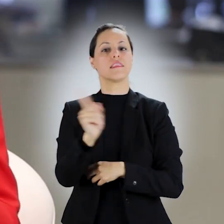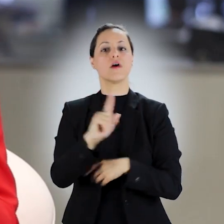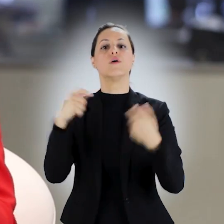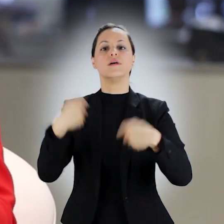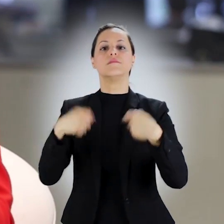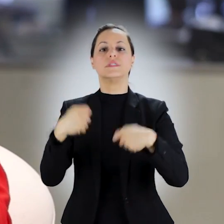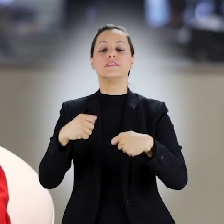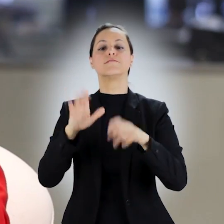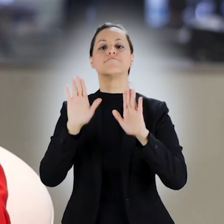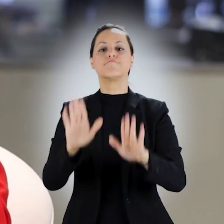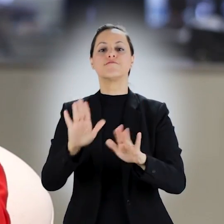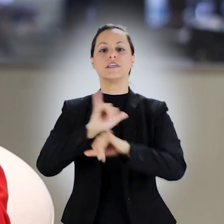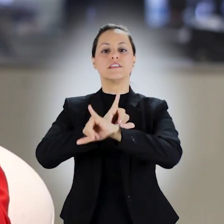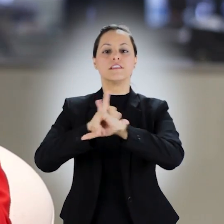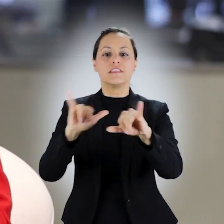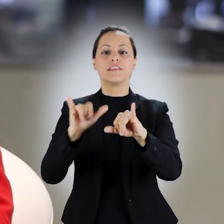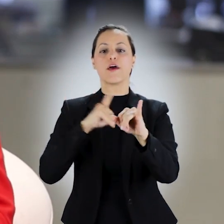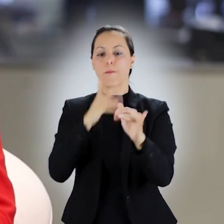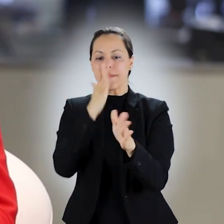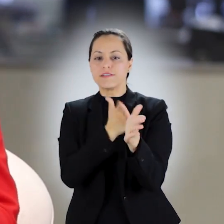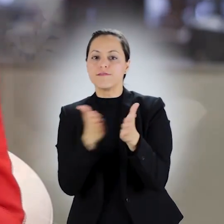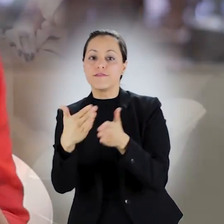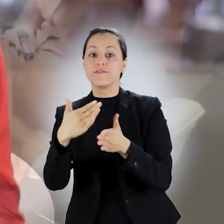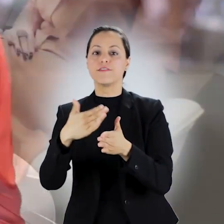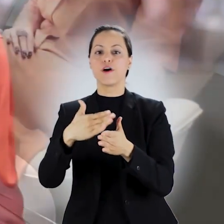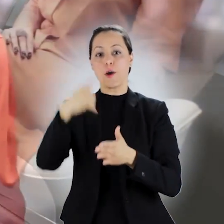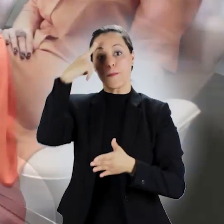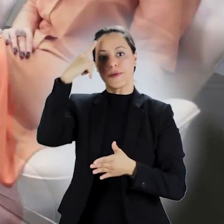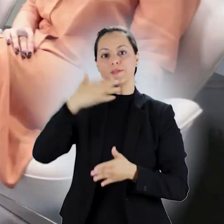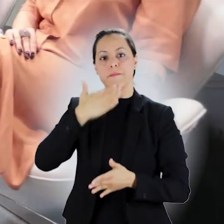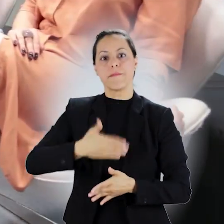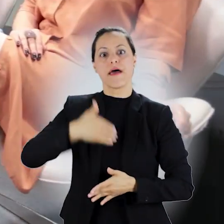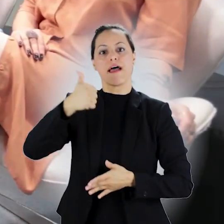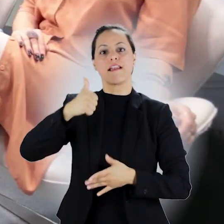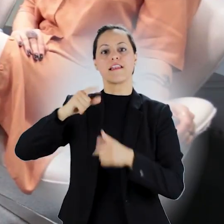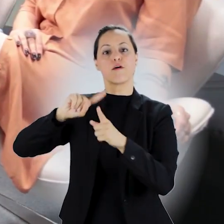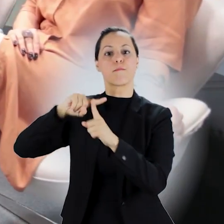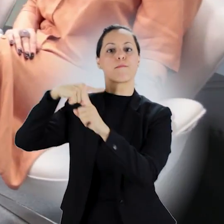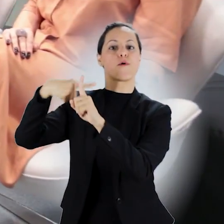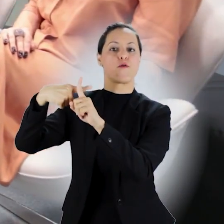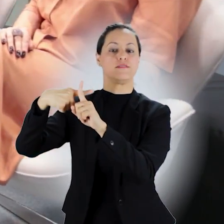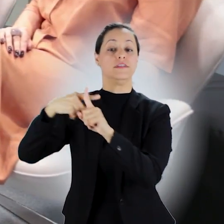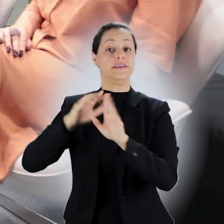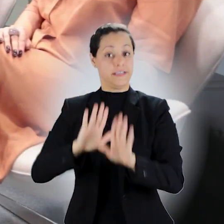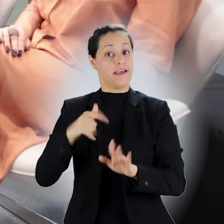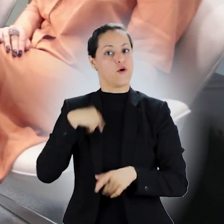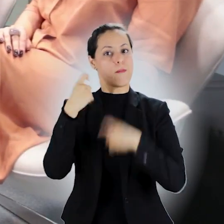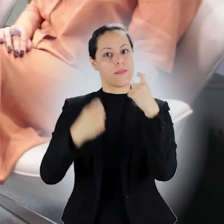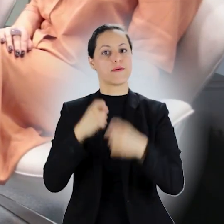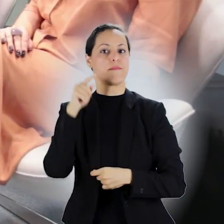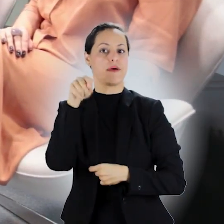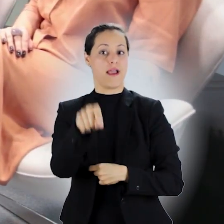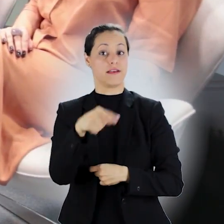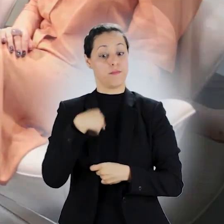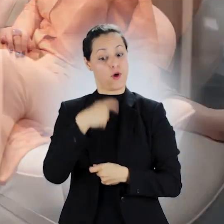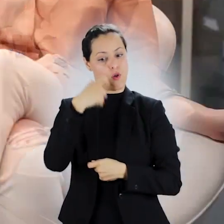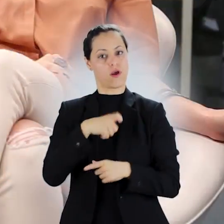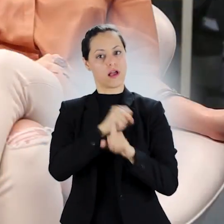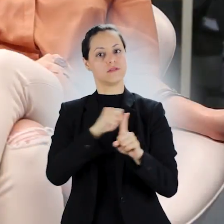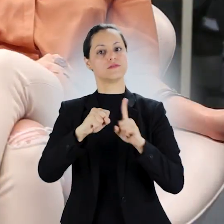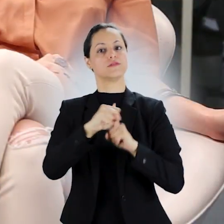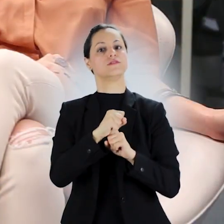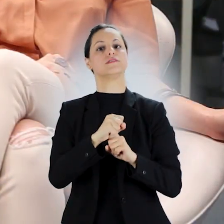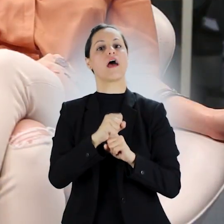ter uma direção positiva, vamos dizer assim, né? Então eu tenho essa preocupação e o meu lugar